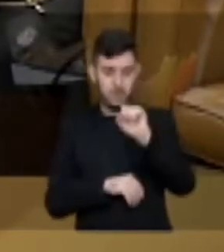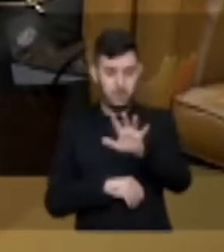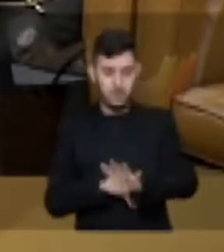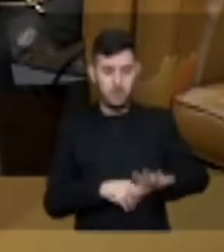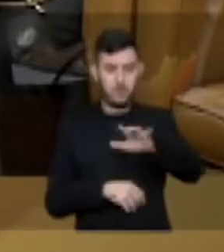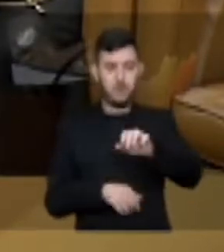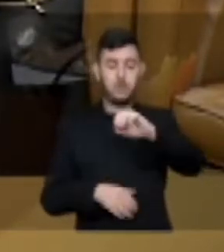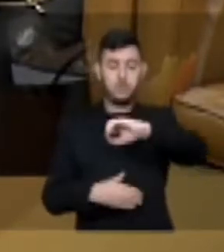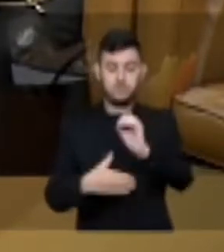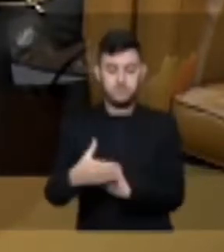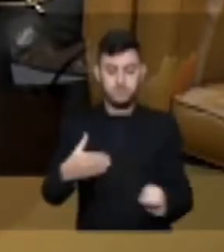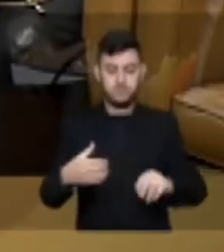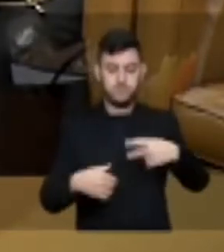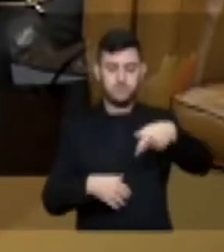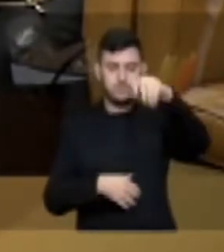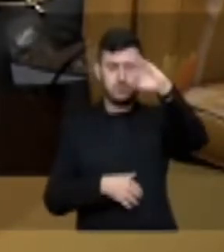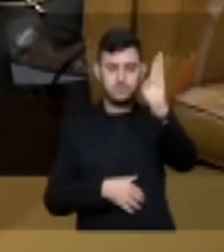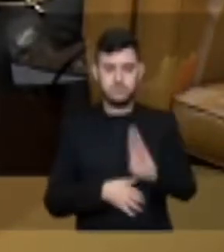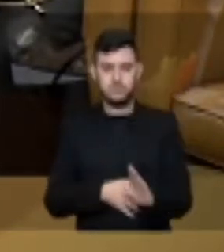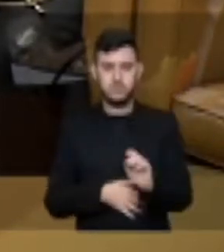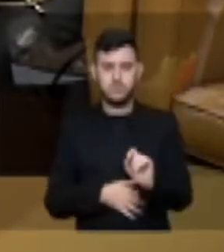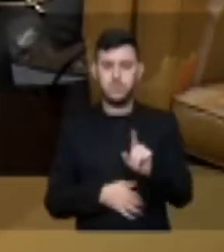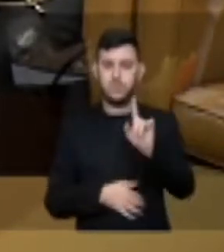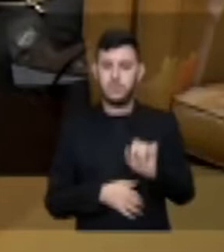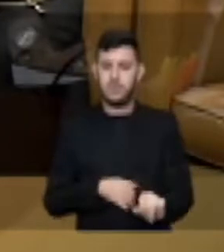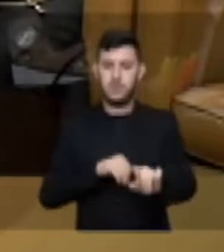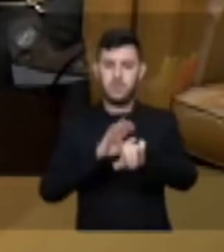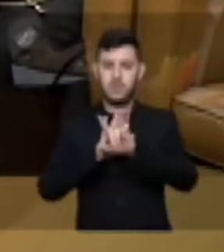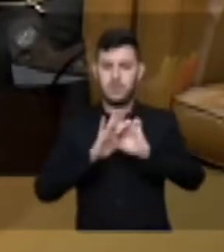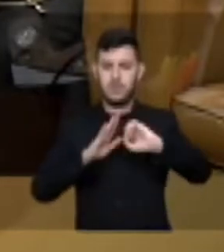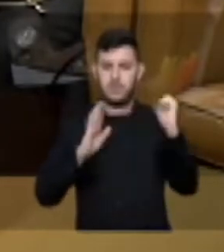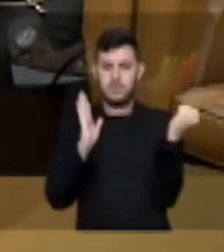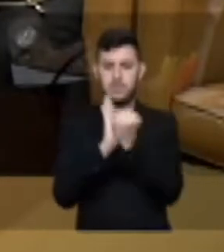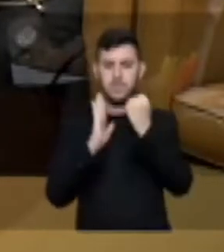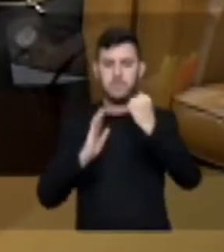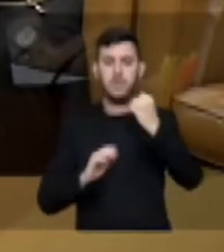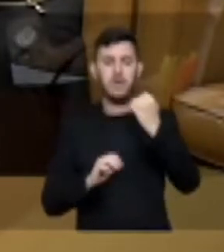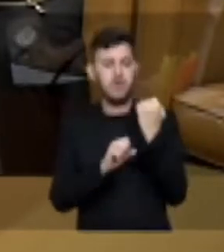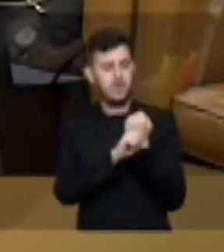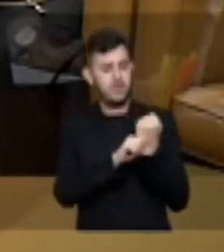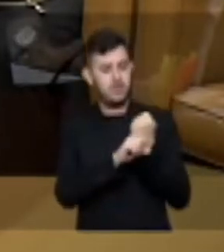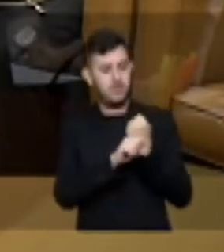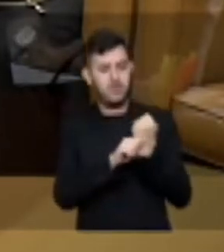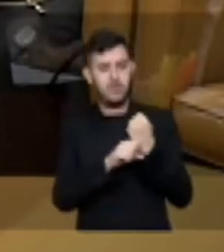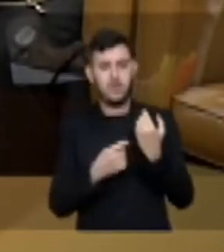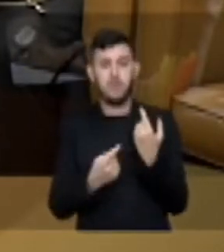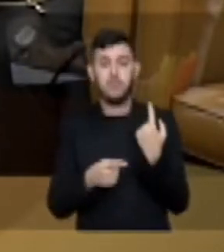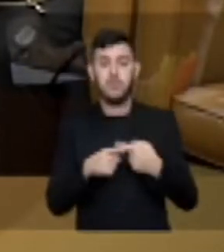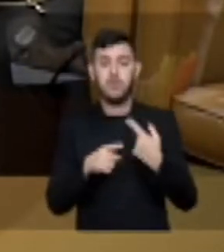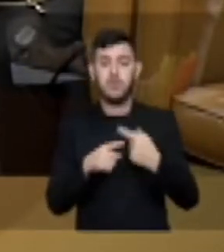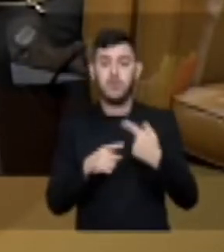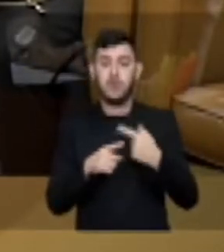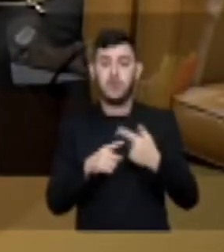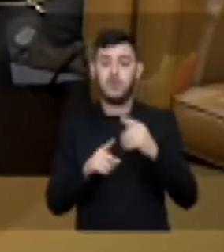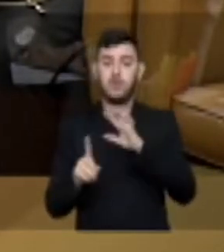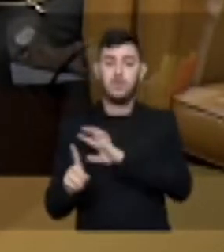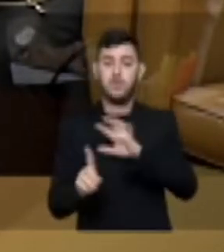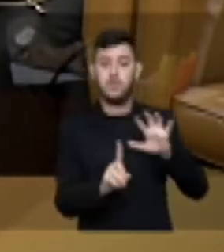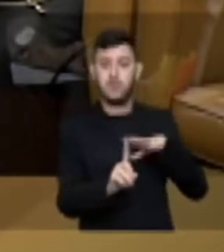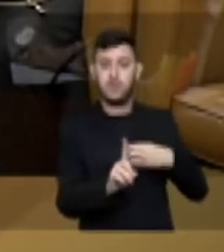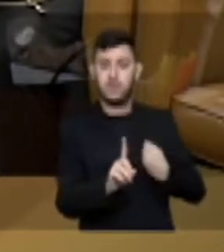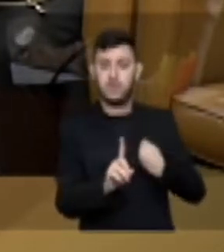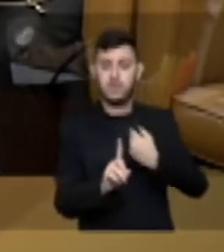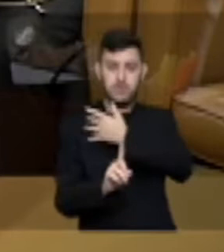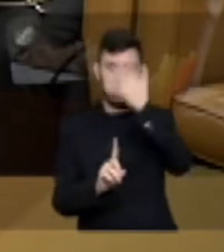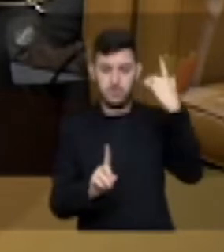brasileiro, talvez das normas mais relevantes das últimas décadas, já que toca diretamente a população brasileira, especialmente aqueles